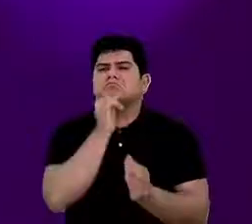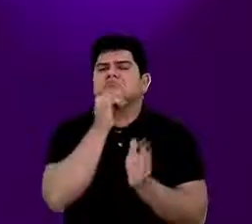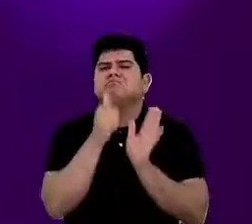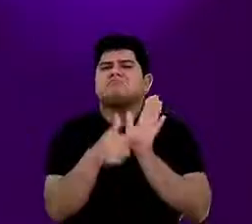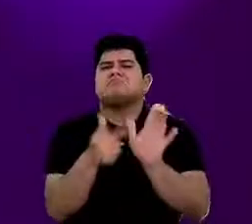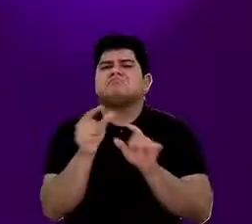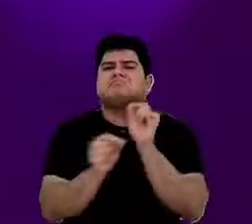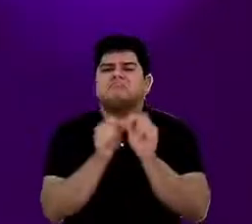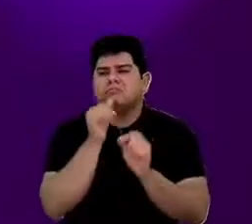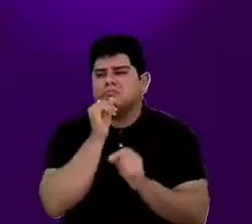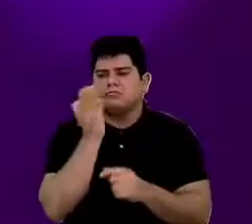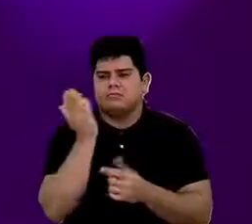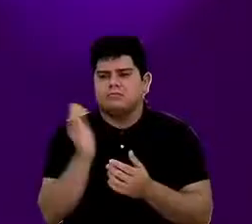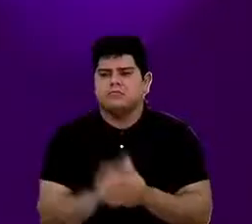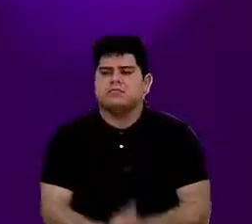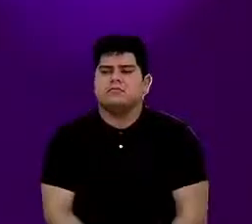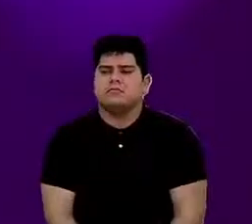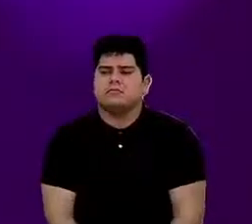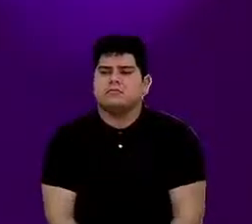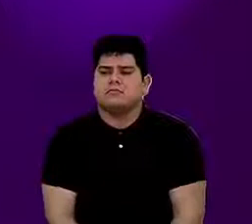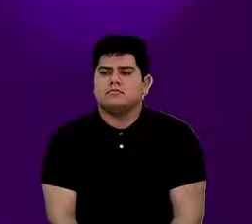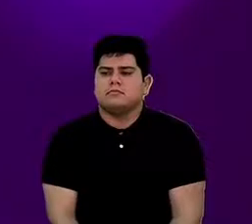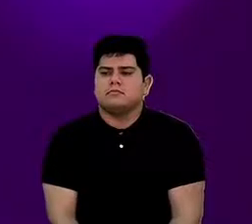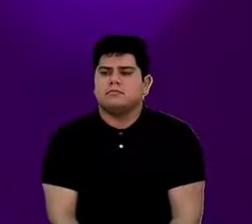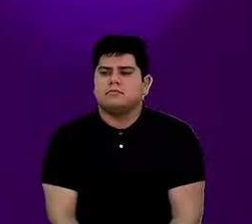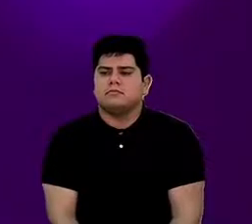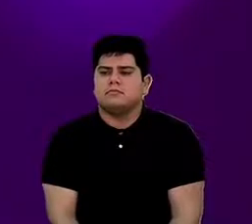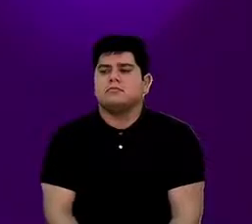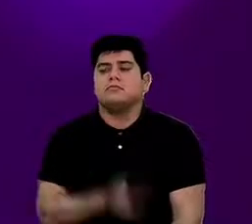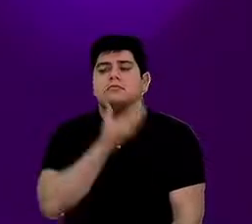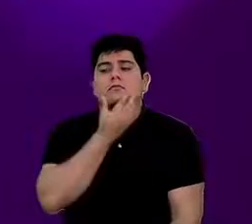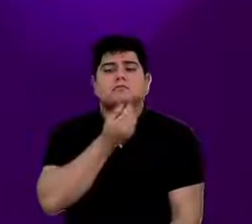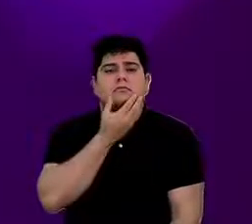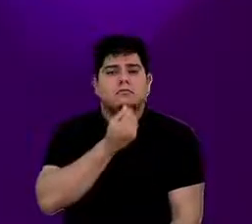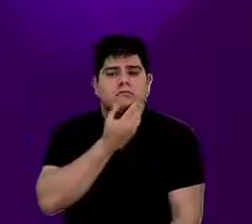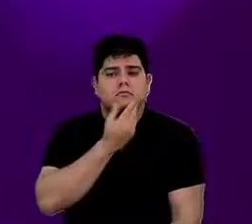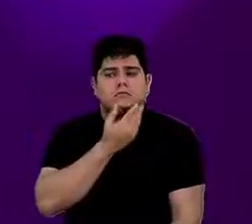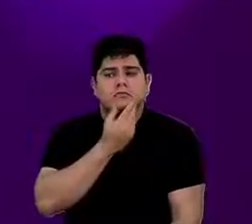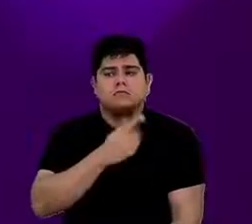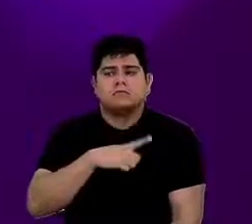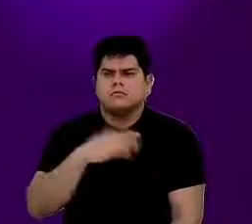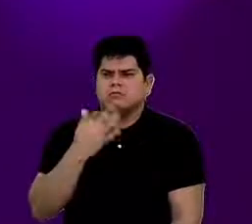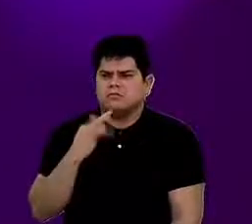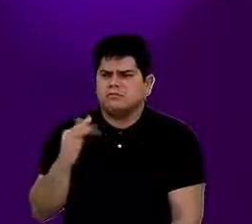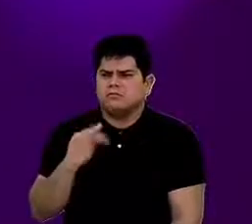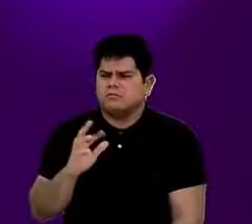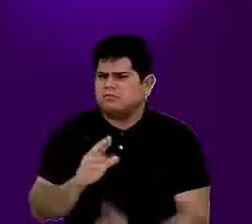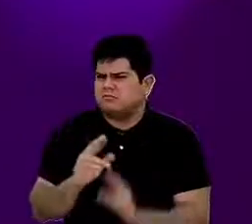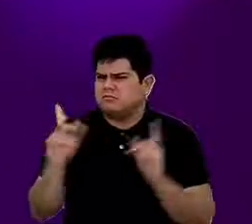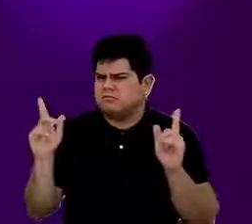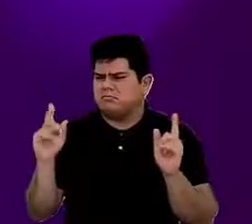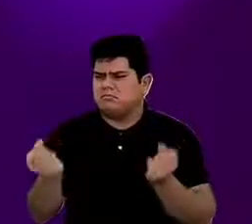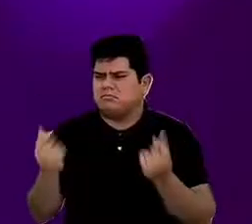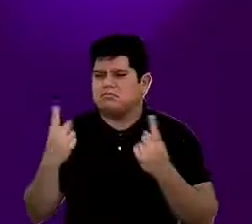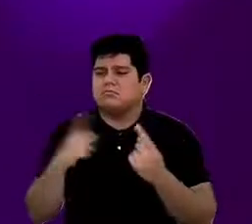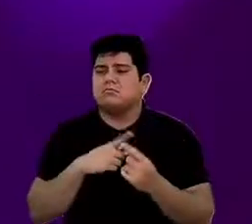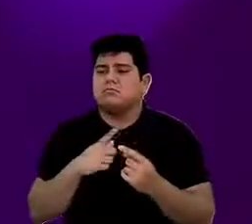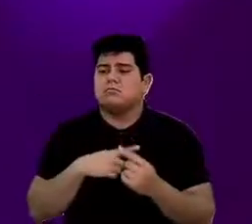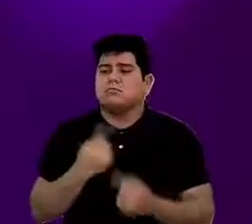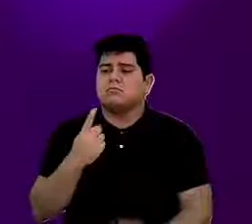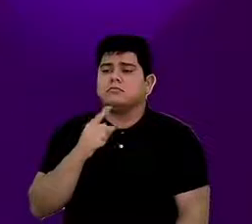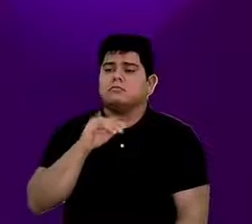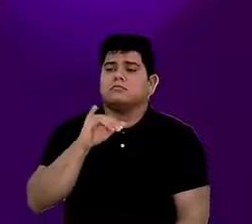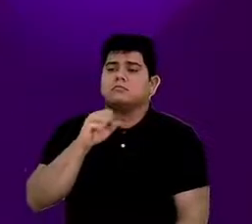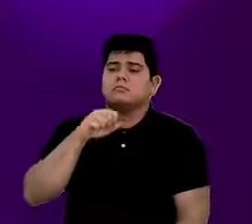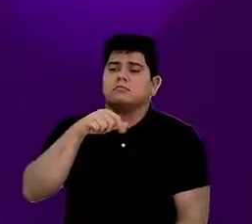Vejam esse caso. Um paciente, sexo masculino, com uma dor atípica, que tem uma isquemia